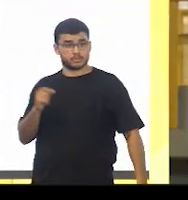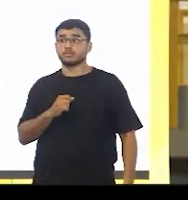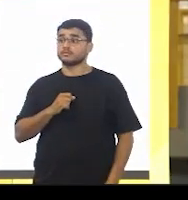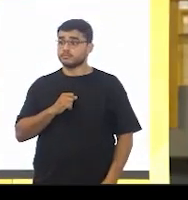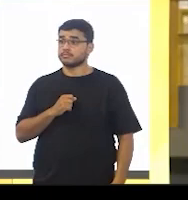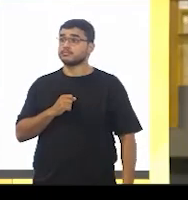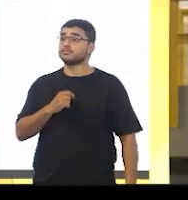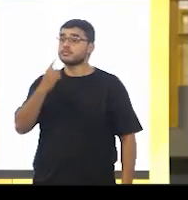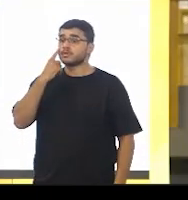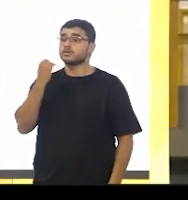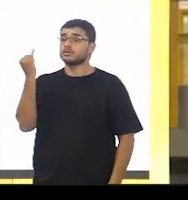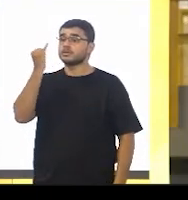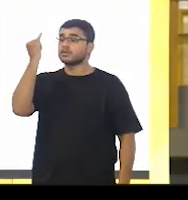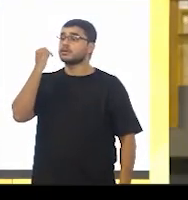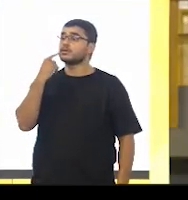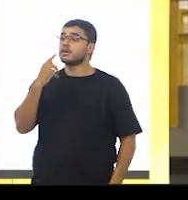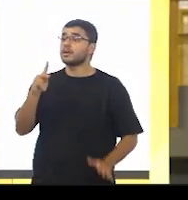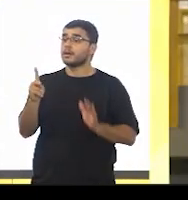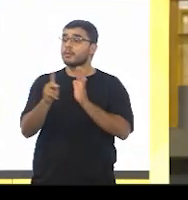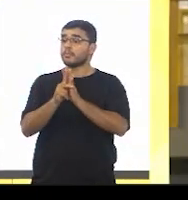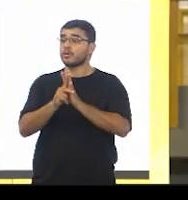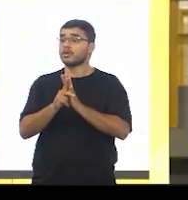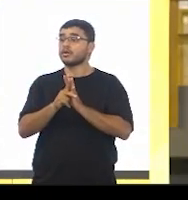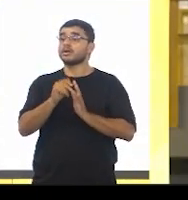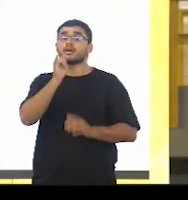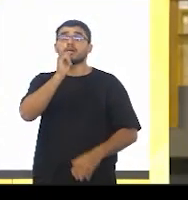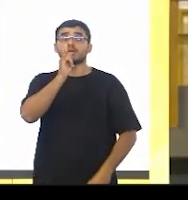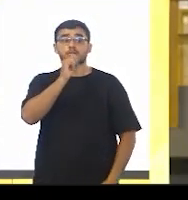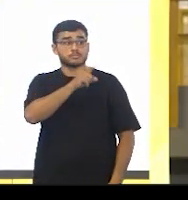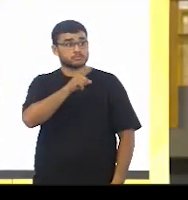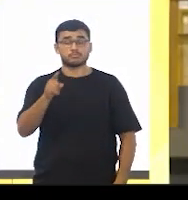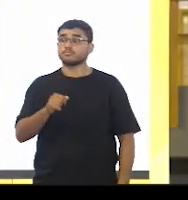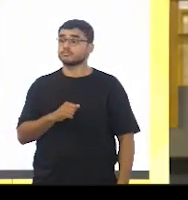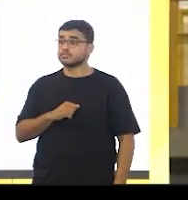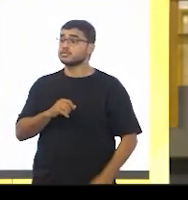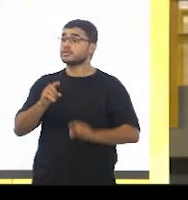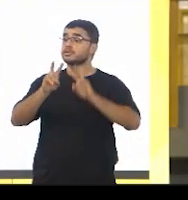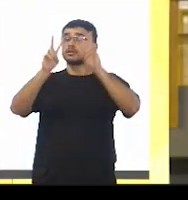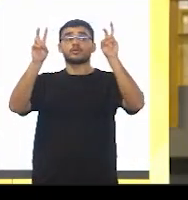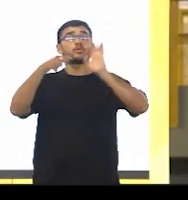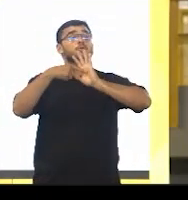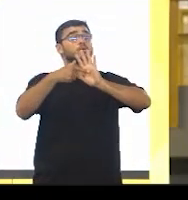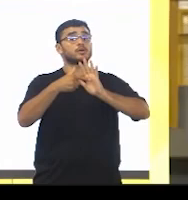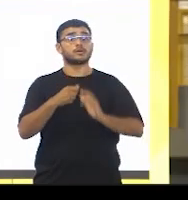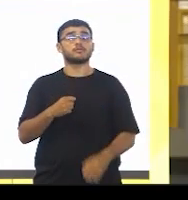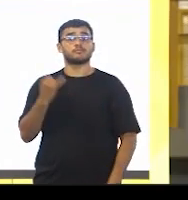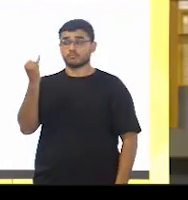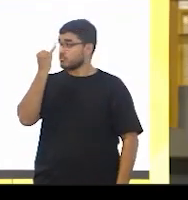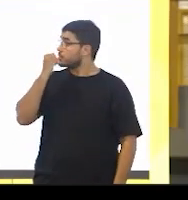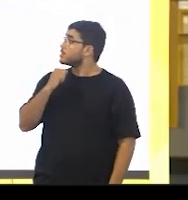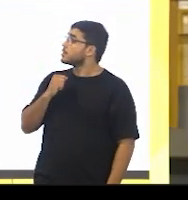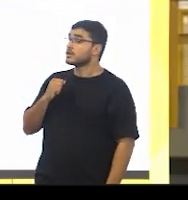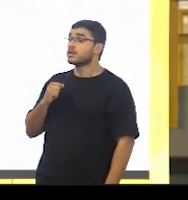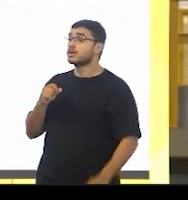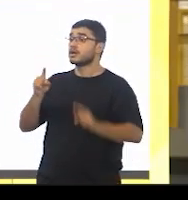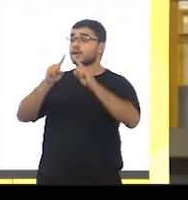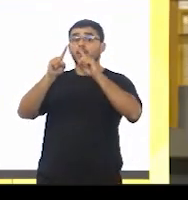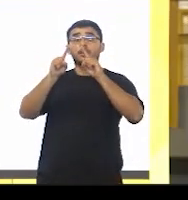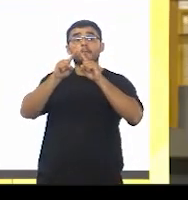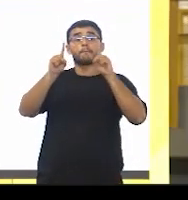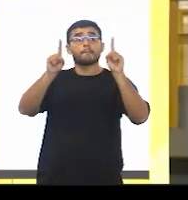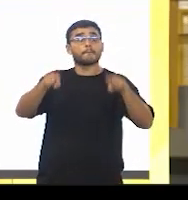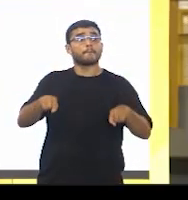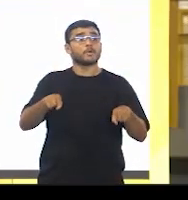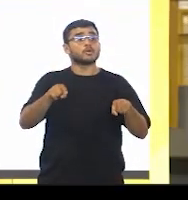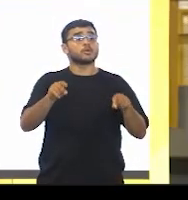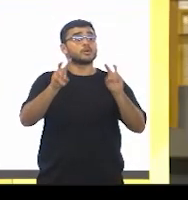Eu falava sobre essa ação do Estado. GGzinhos, qual foi o programa que caiu